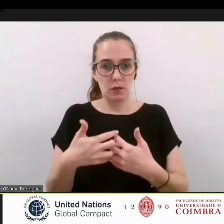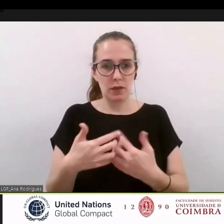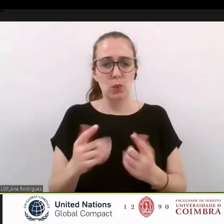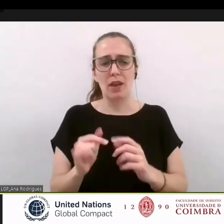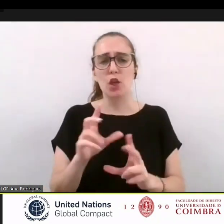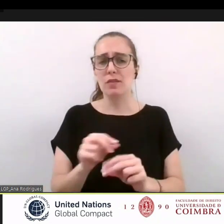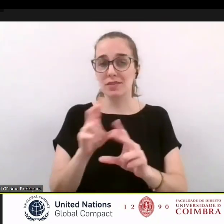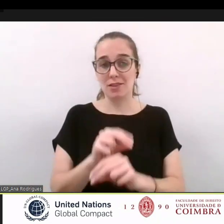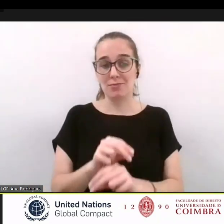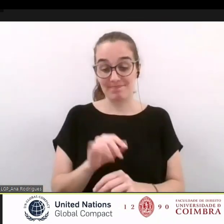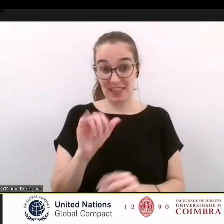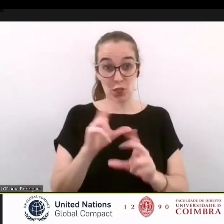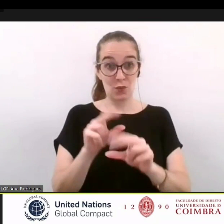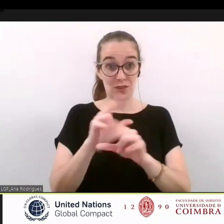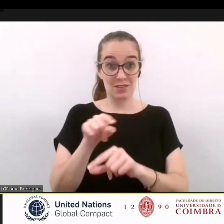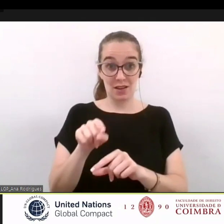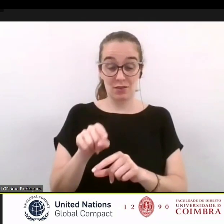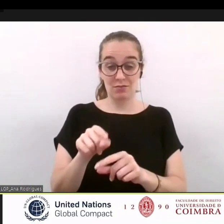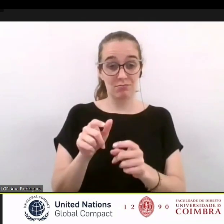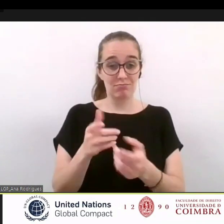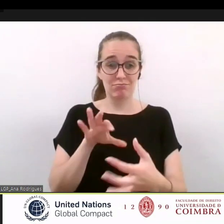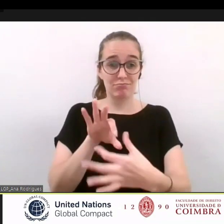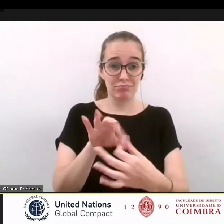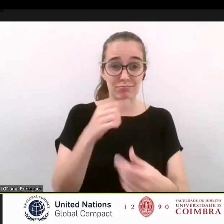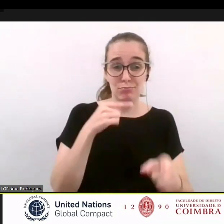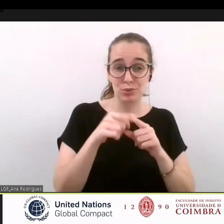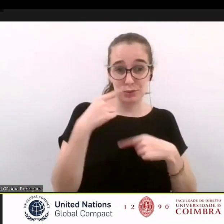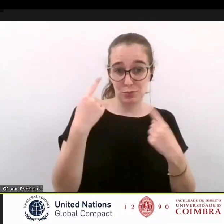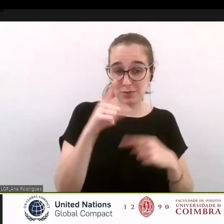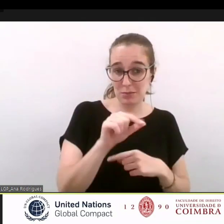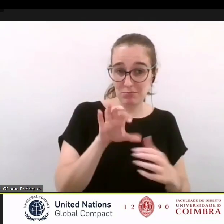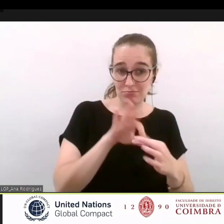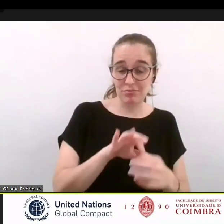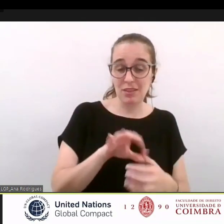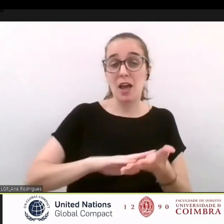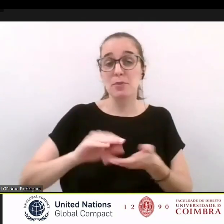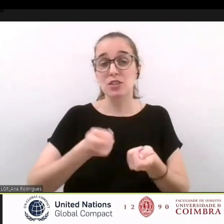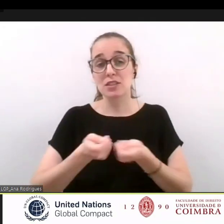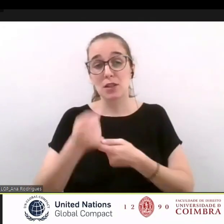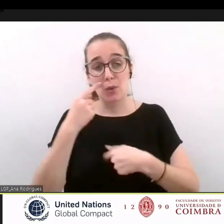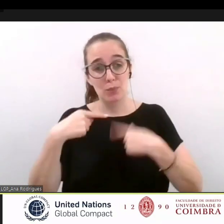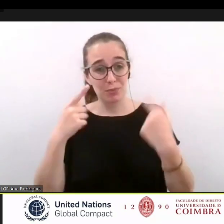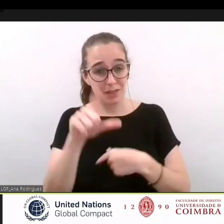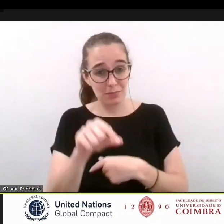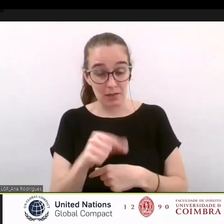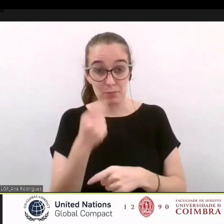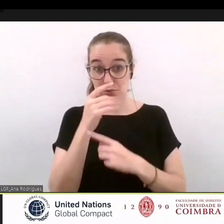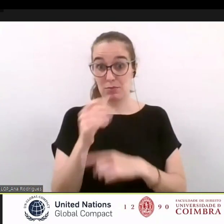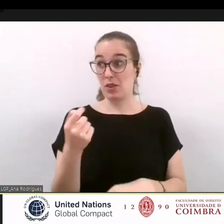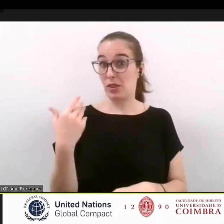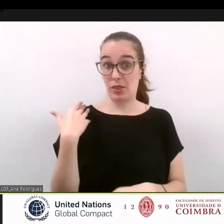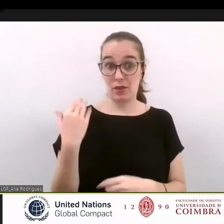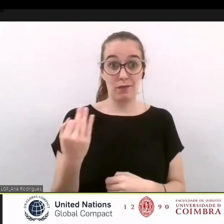inovação. Inovação que se aplica também às políticas públicas e também à administração pública, e nesse contexto foi aprovado recentemente